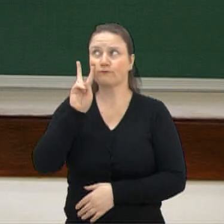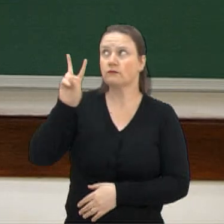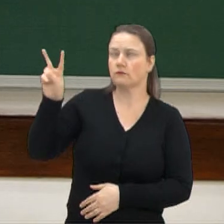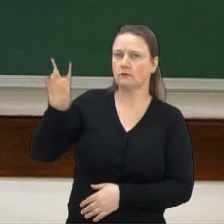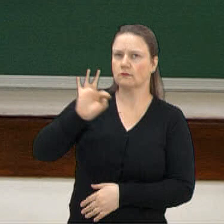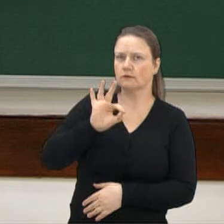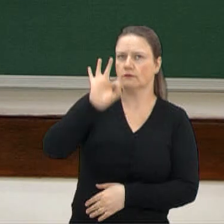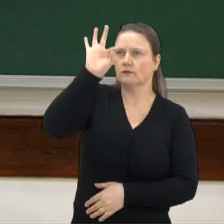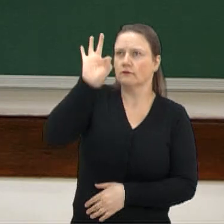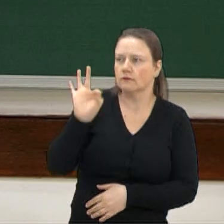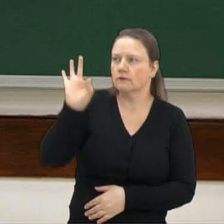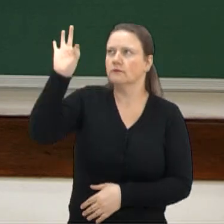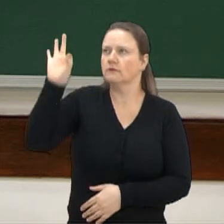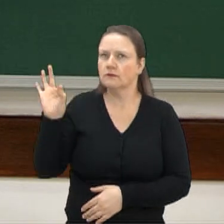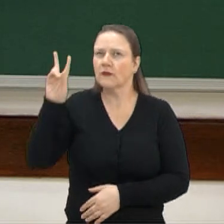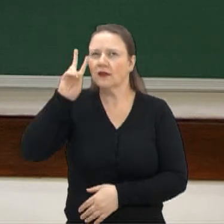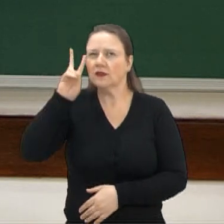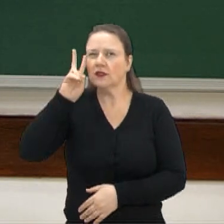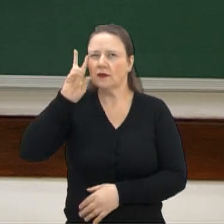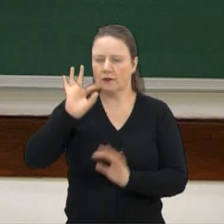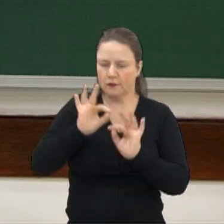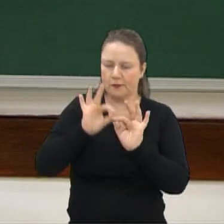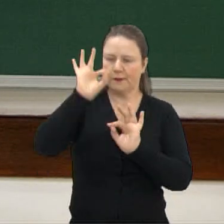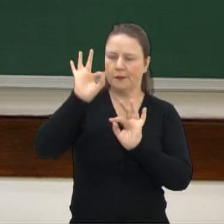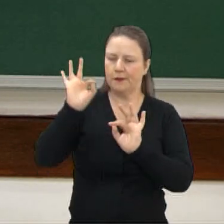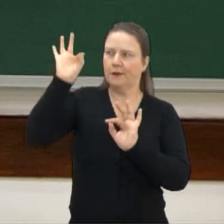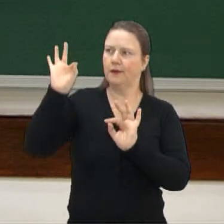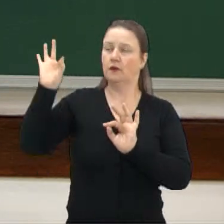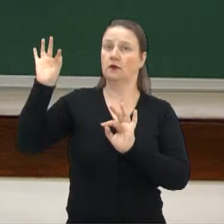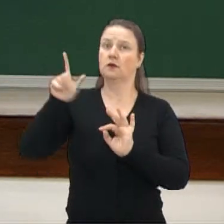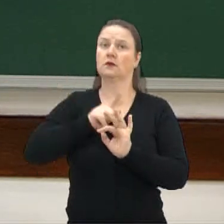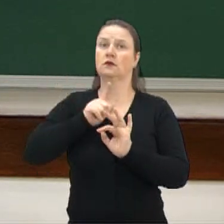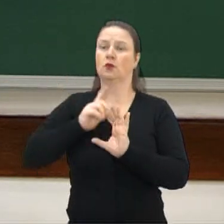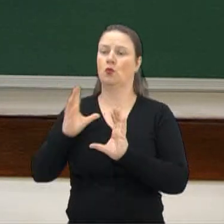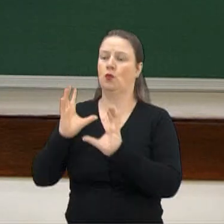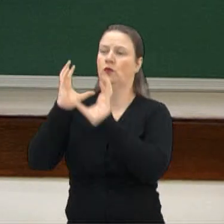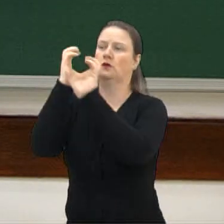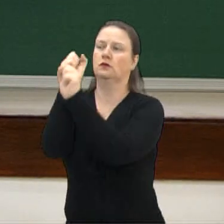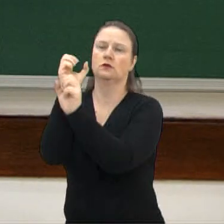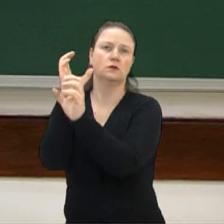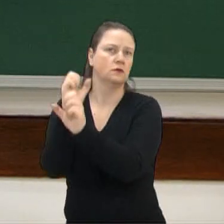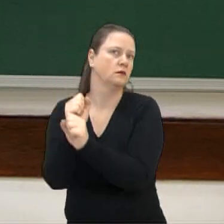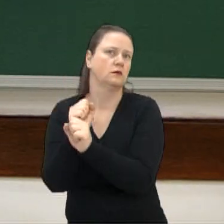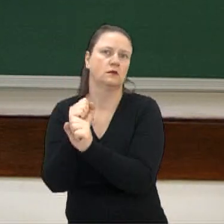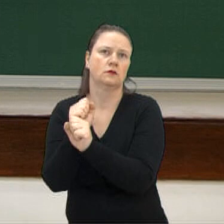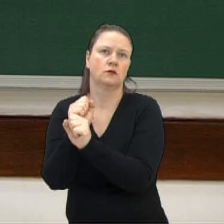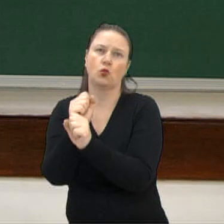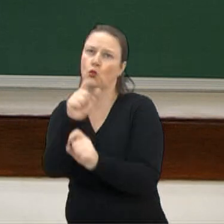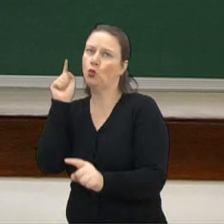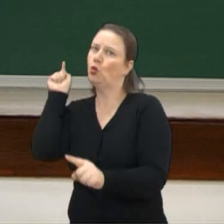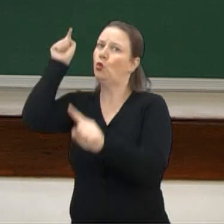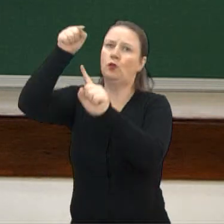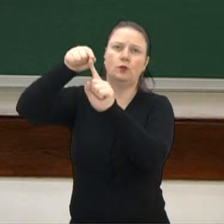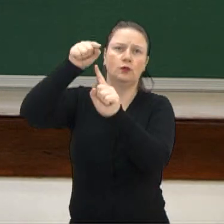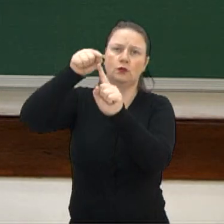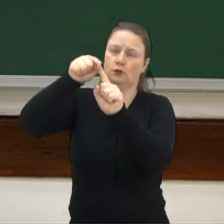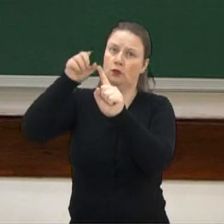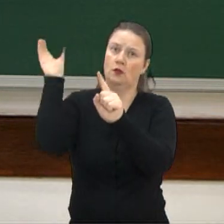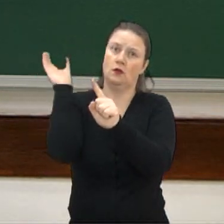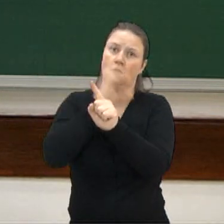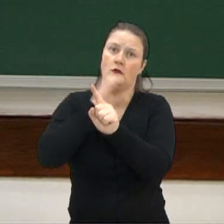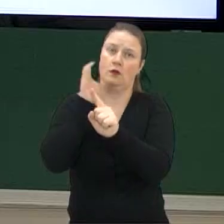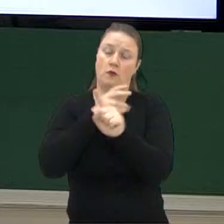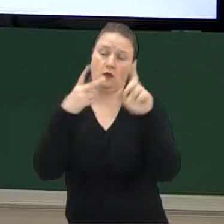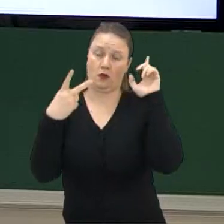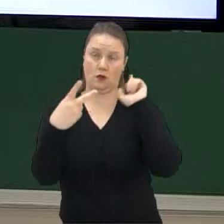do estuda e não estuda no Brasil? Então, eu tinha ali o quê? Uma quantidade, aquilo era quantitativo. A